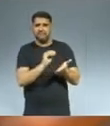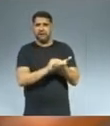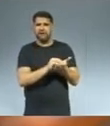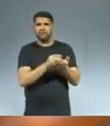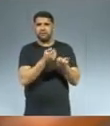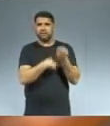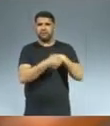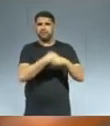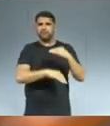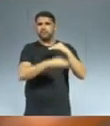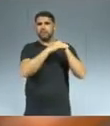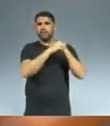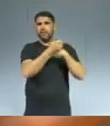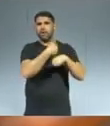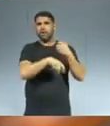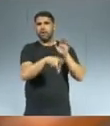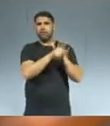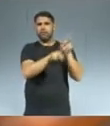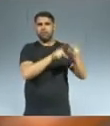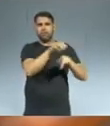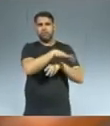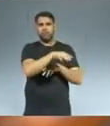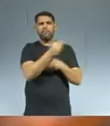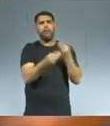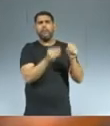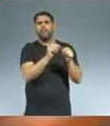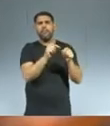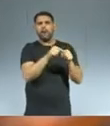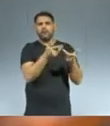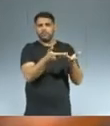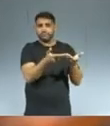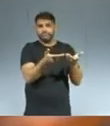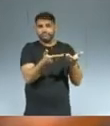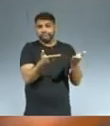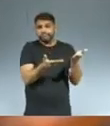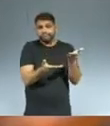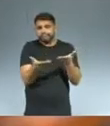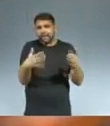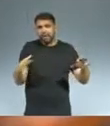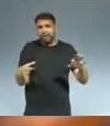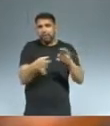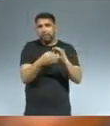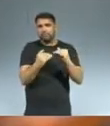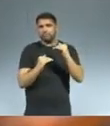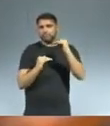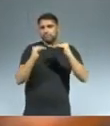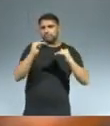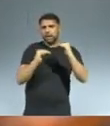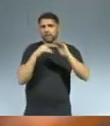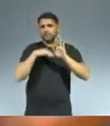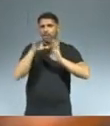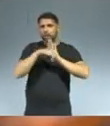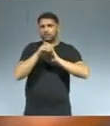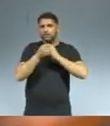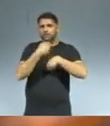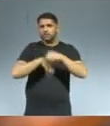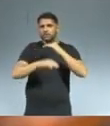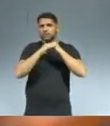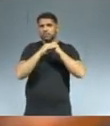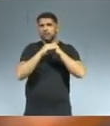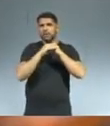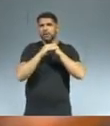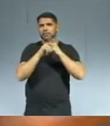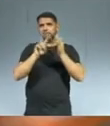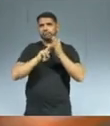tem a sustentabilidade econômica das suas pessoas a E aí esse esse P ausência conceito de sustentabilidade